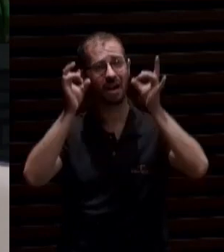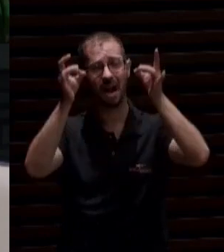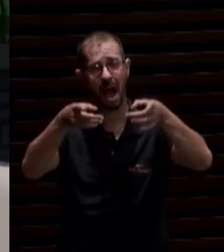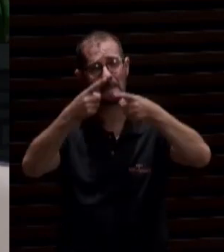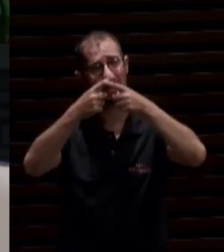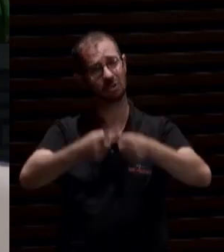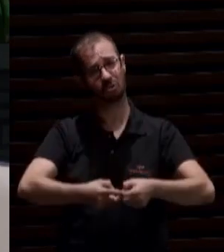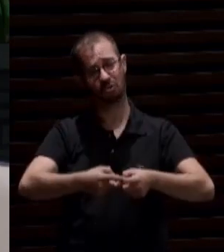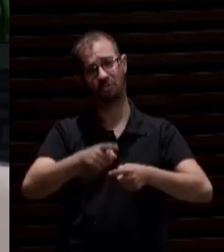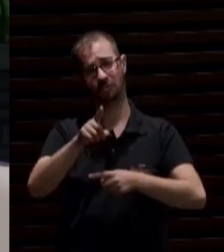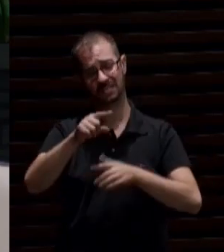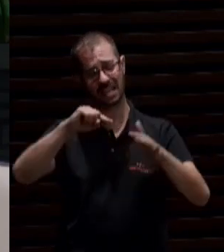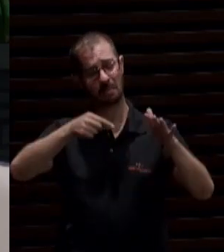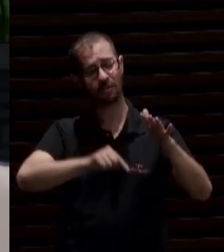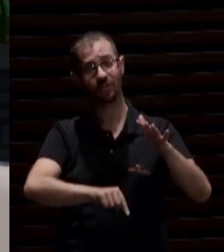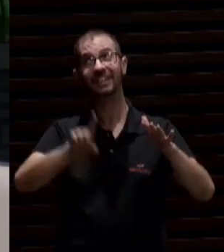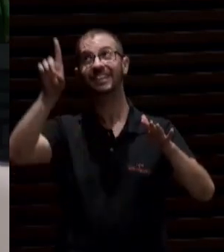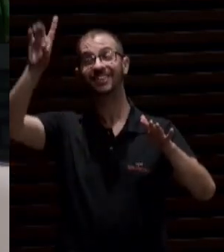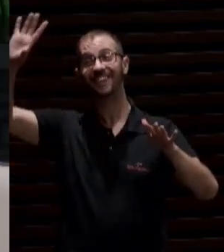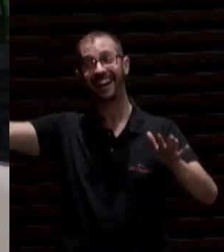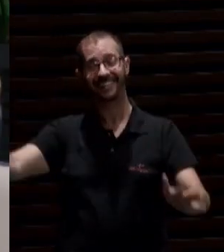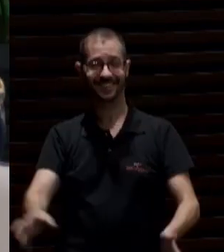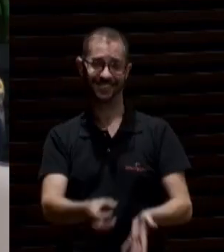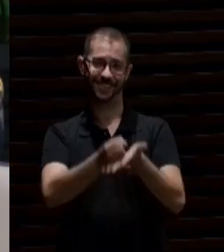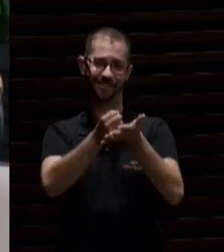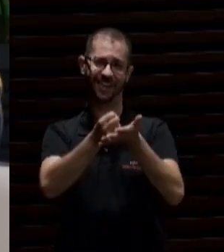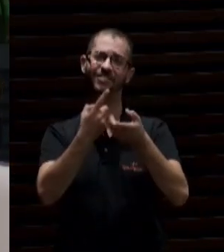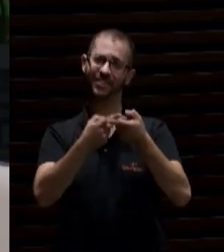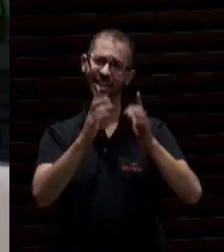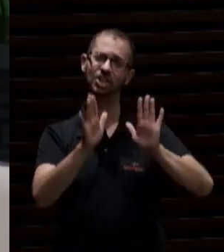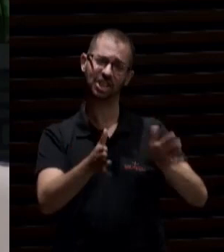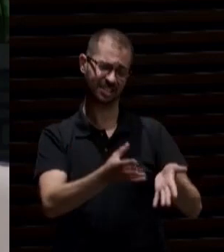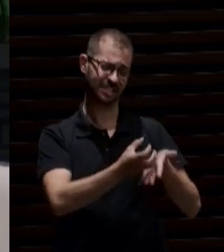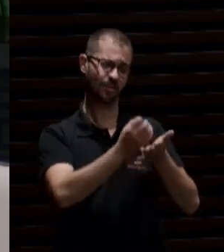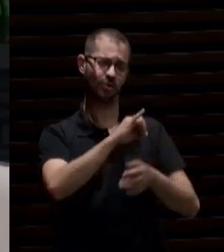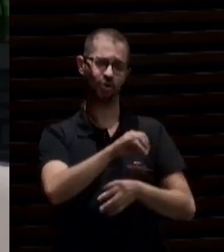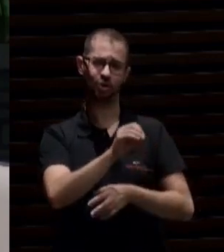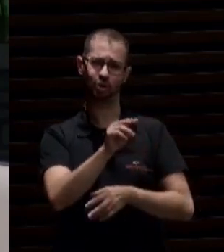nem na profundeza. Ele vai nos resgatar, porque Ele resgatou a Jonas e vai nos salvar também.